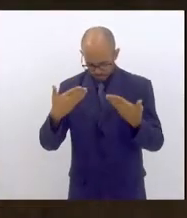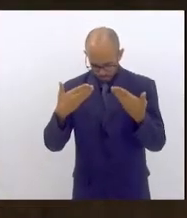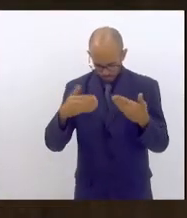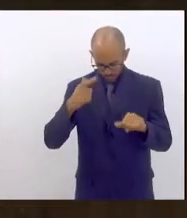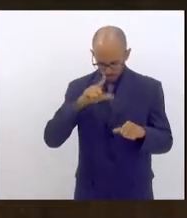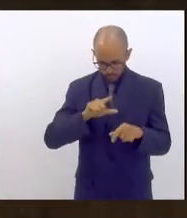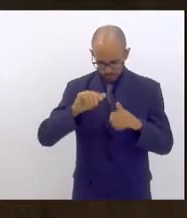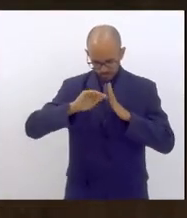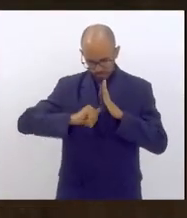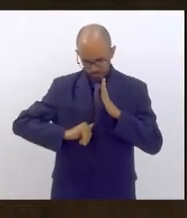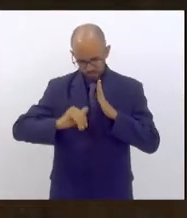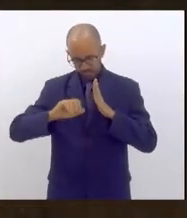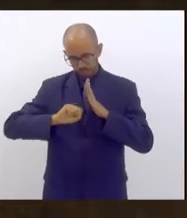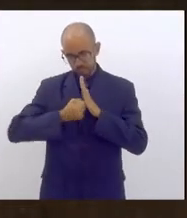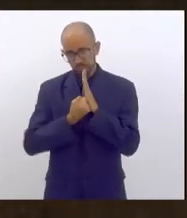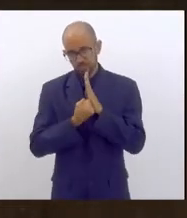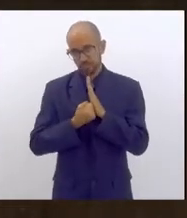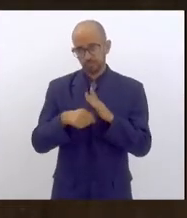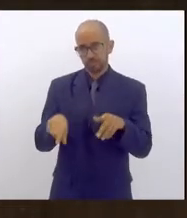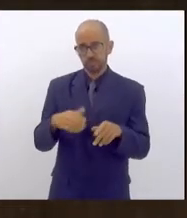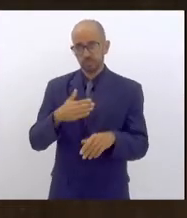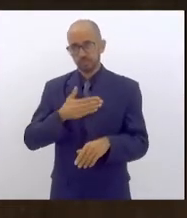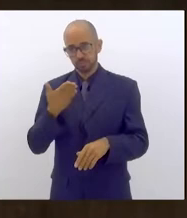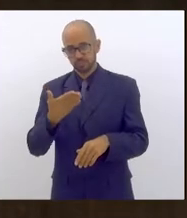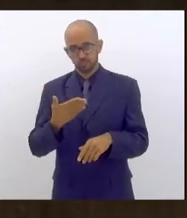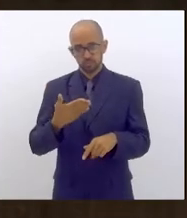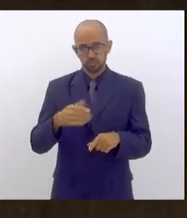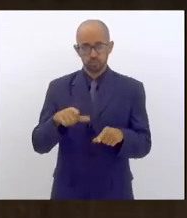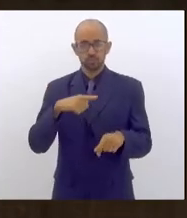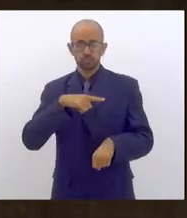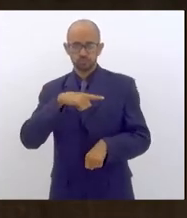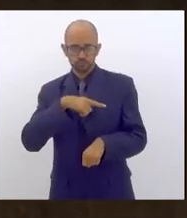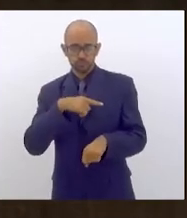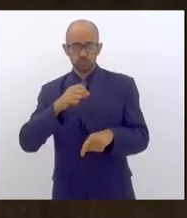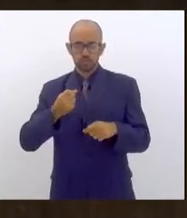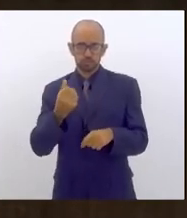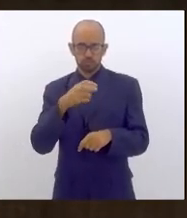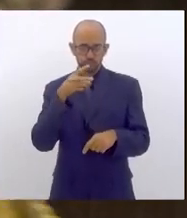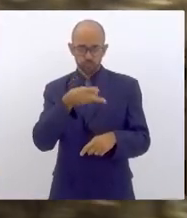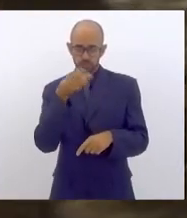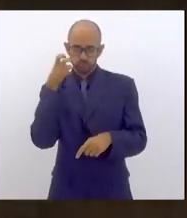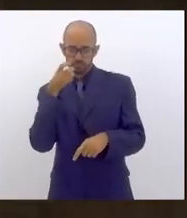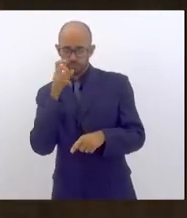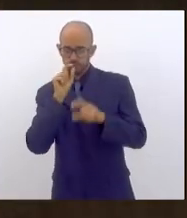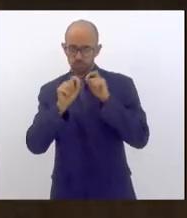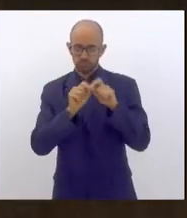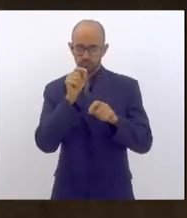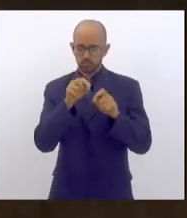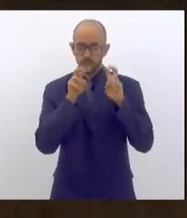conseguimos derrubar o veto, e me causou muito espanto quando eu assisti